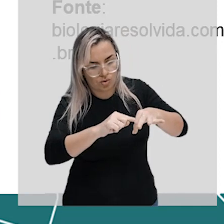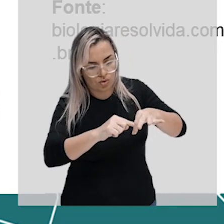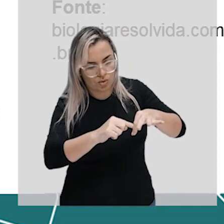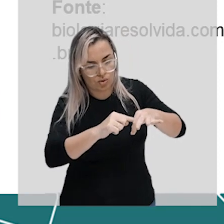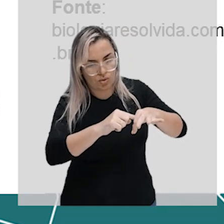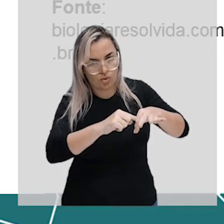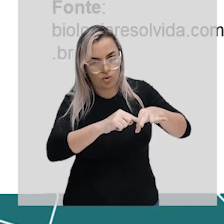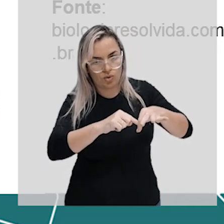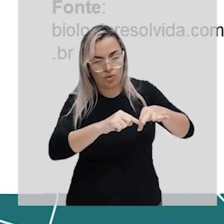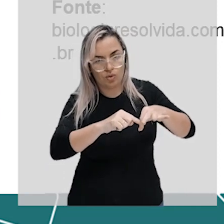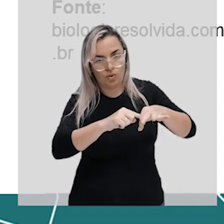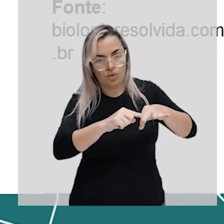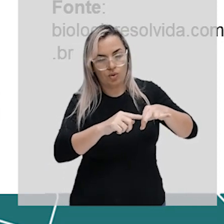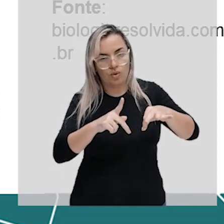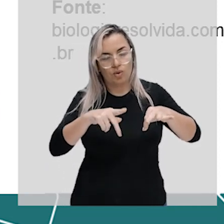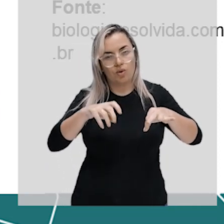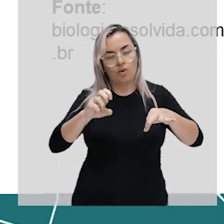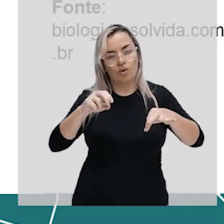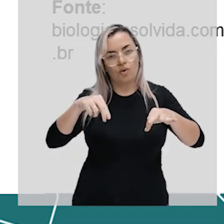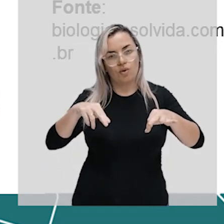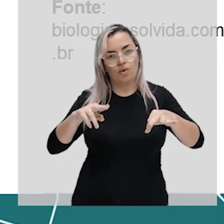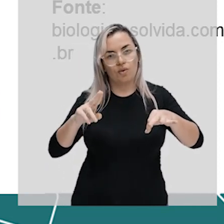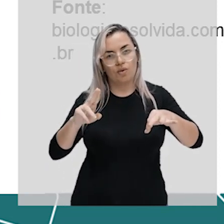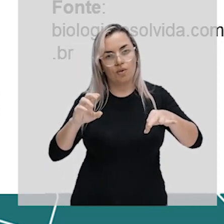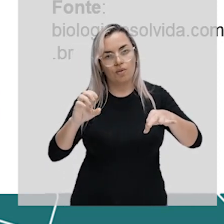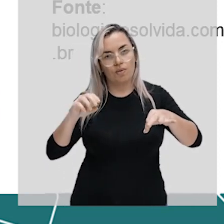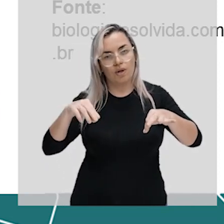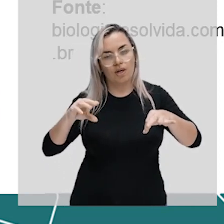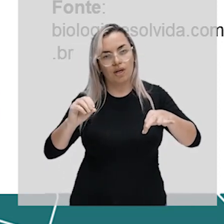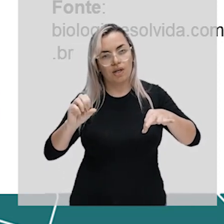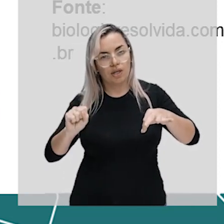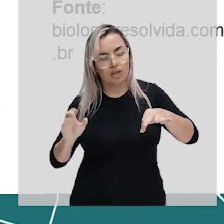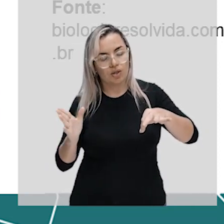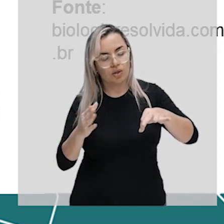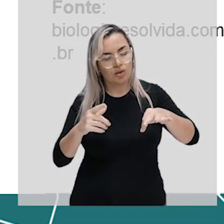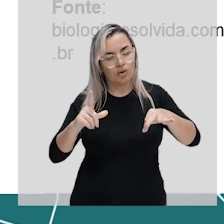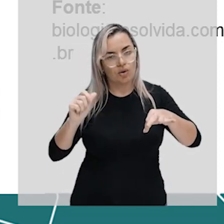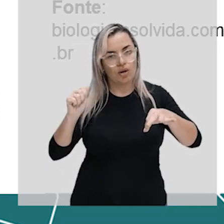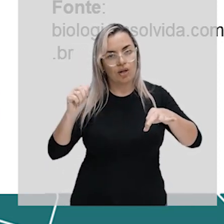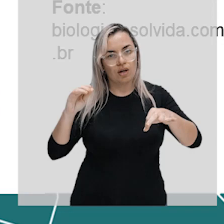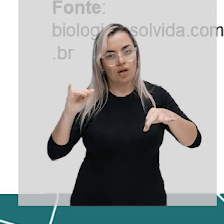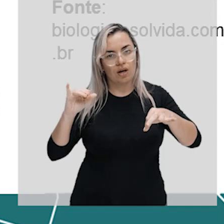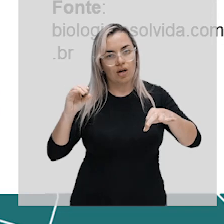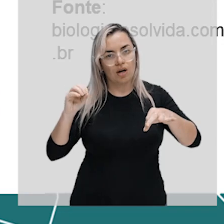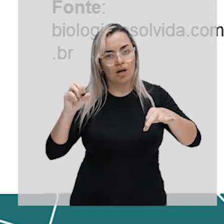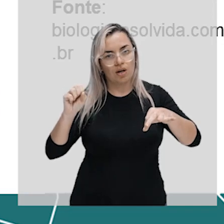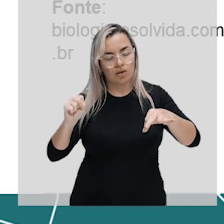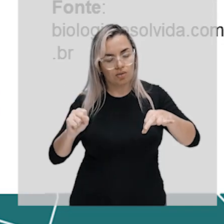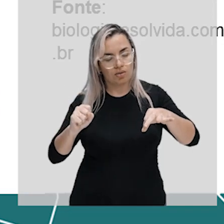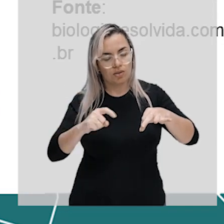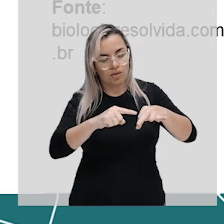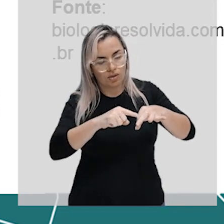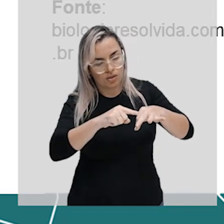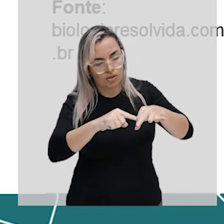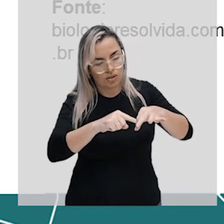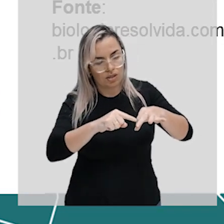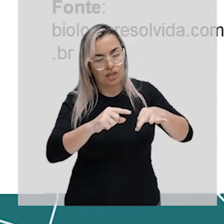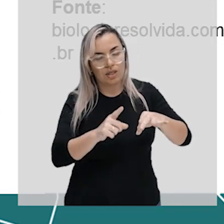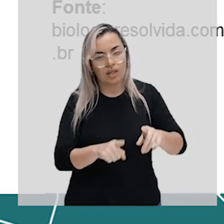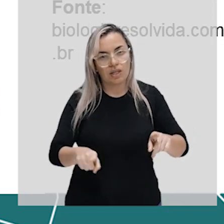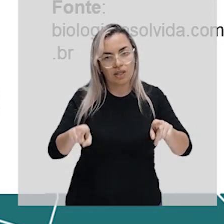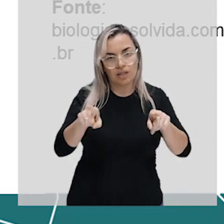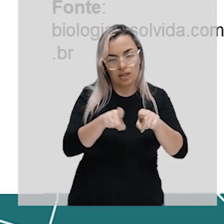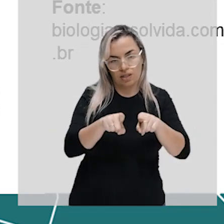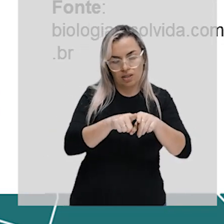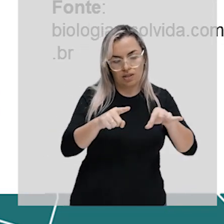né? Que são essas estruturas que ficam aqui entre os grandes lábios. Ó, os